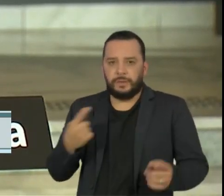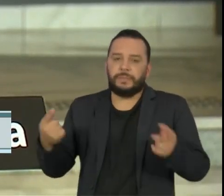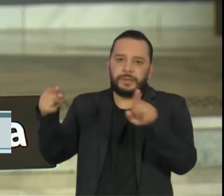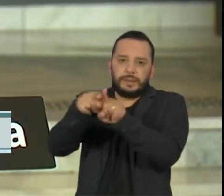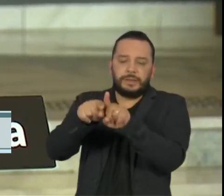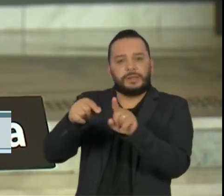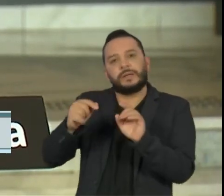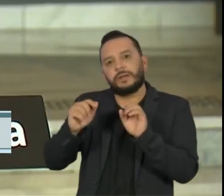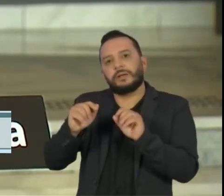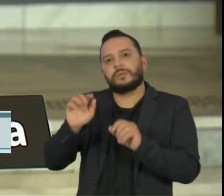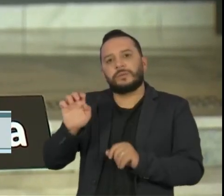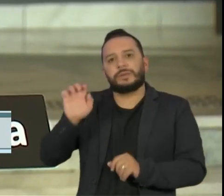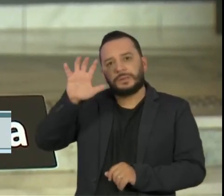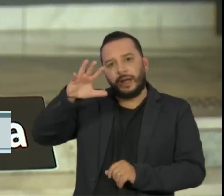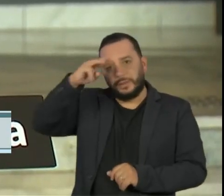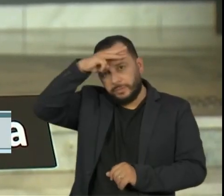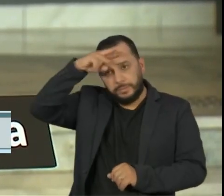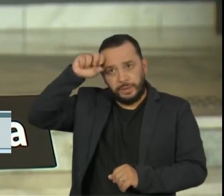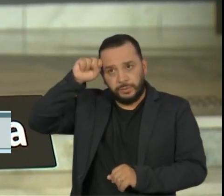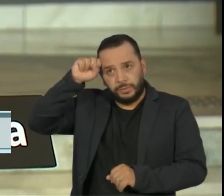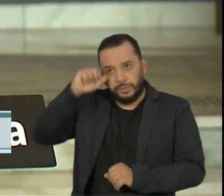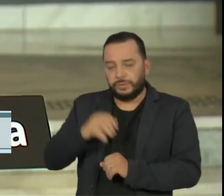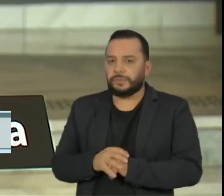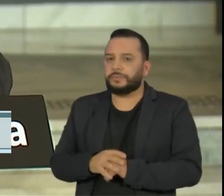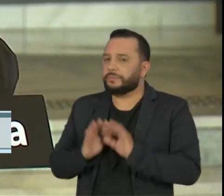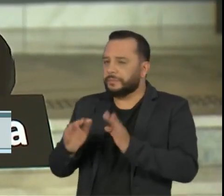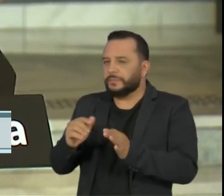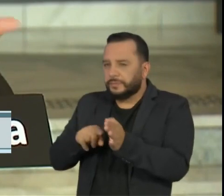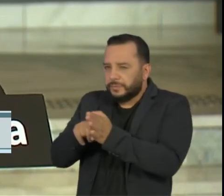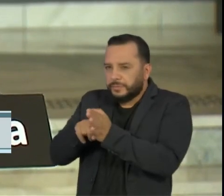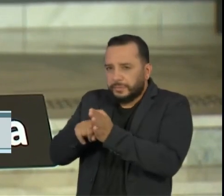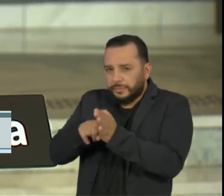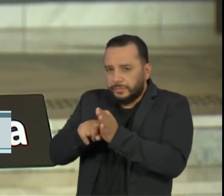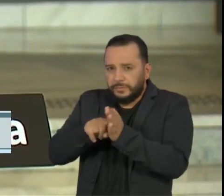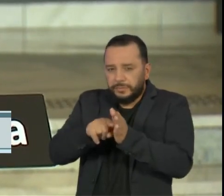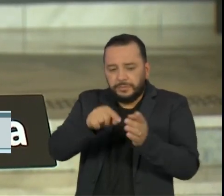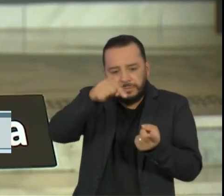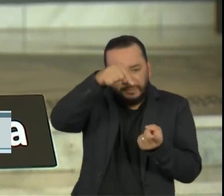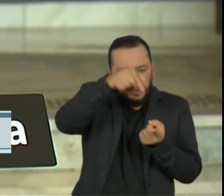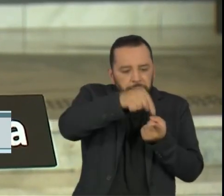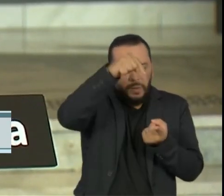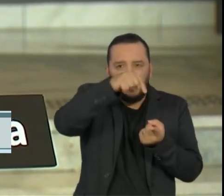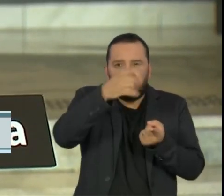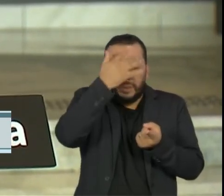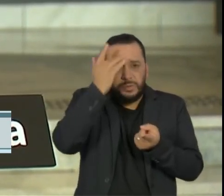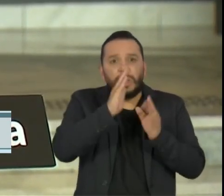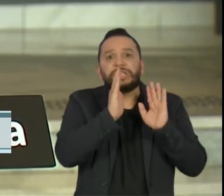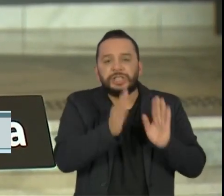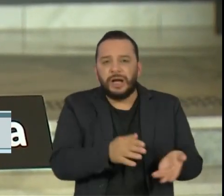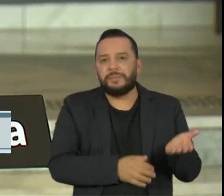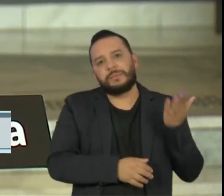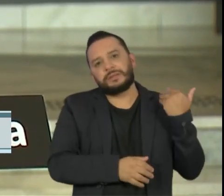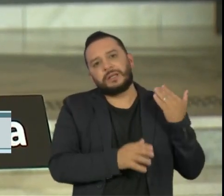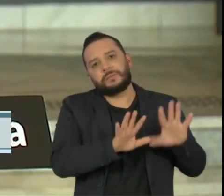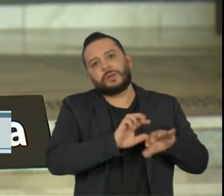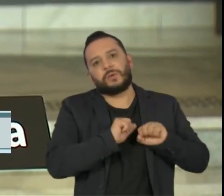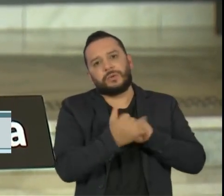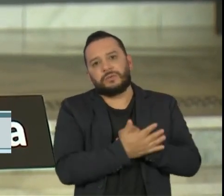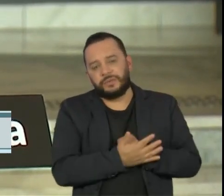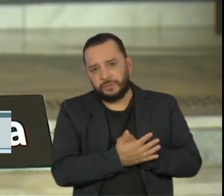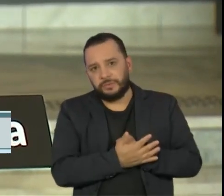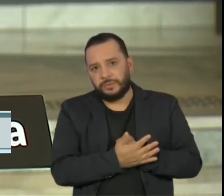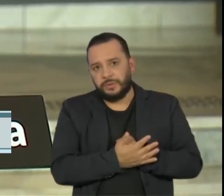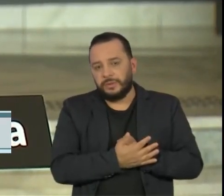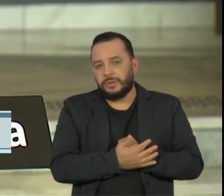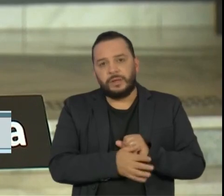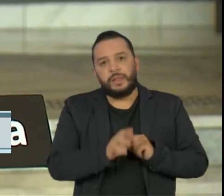Grosso. Com relação aos testes sorológicos, eles mostram as pessoas que já tiveram contato. quer dizer, não que estão com a infecção. Né?